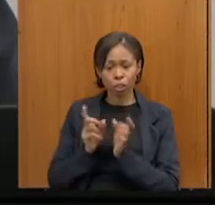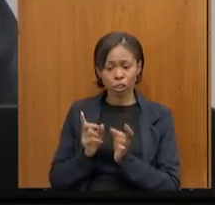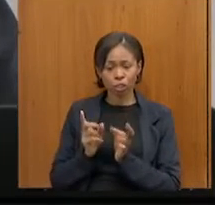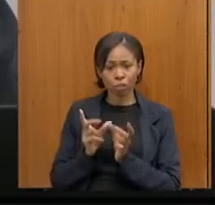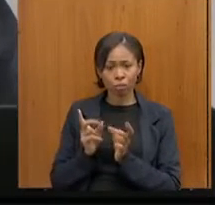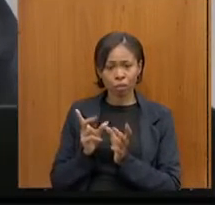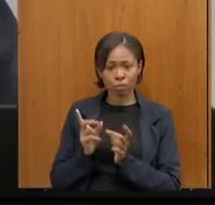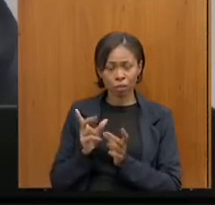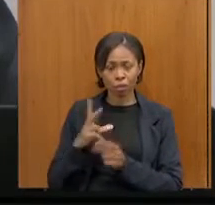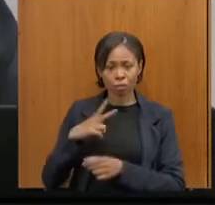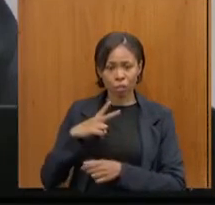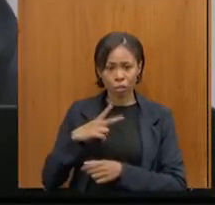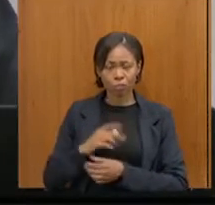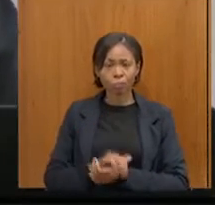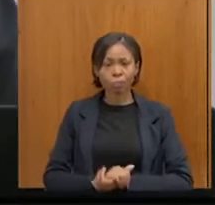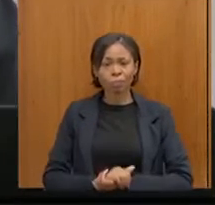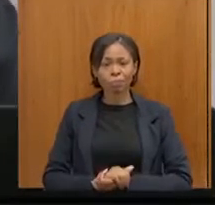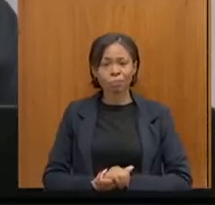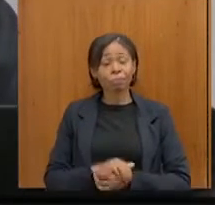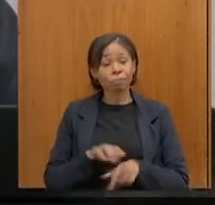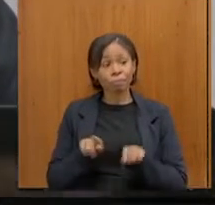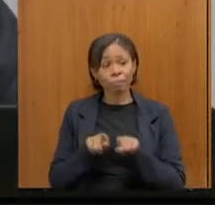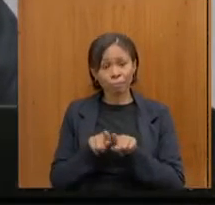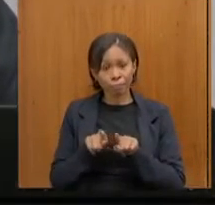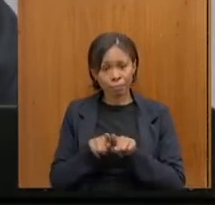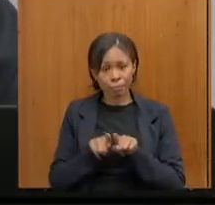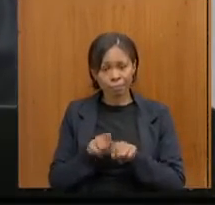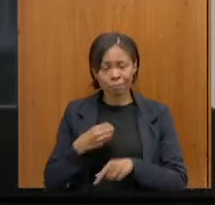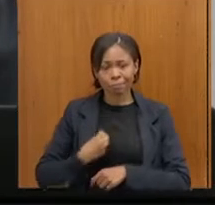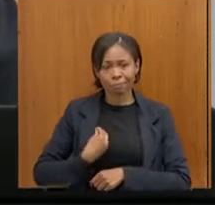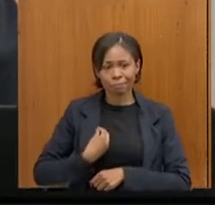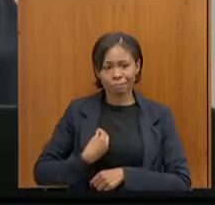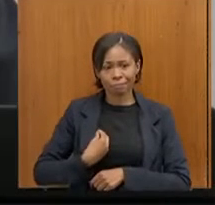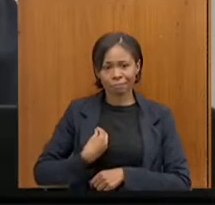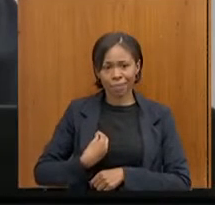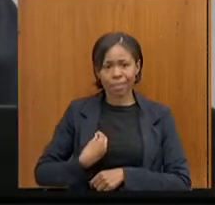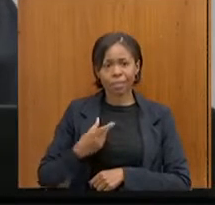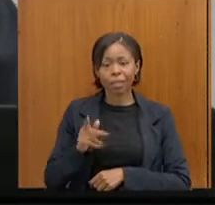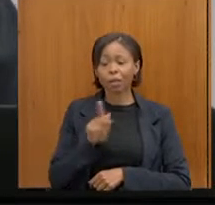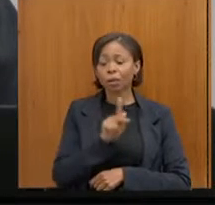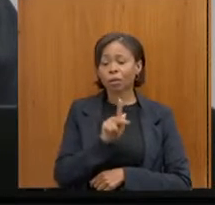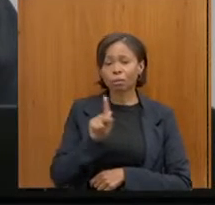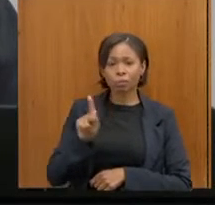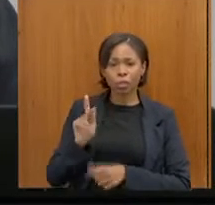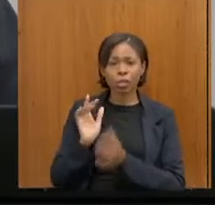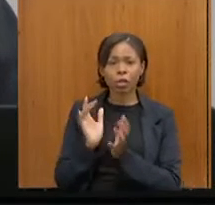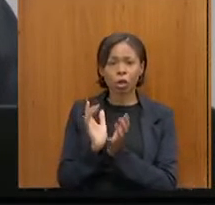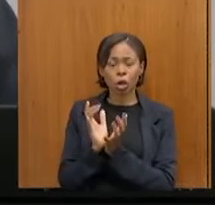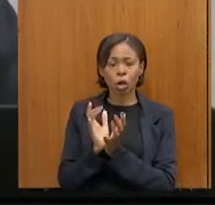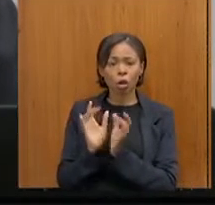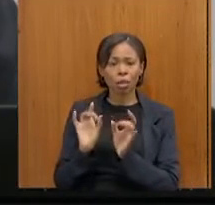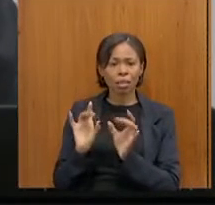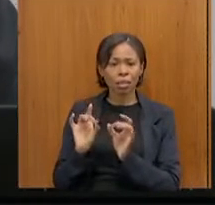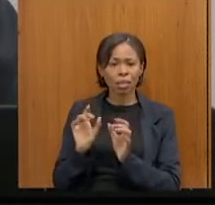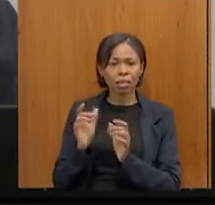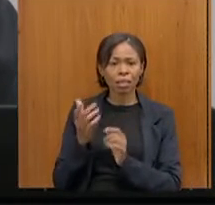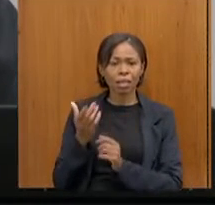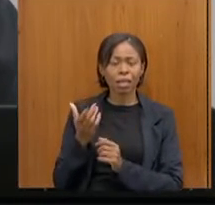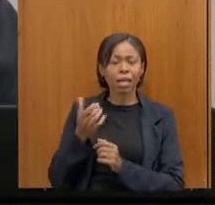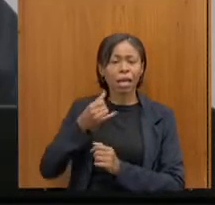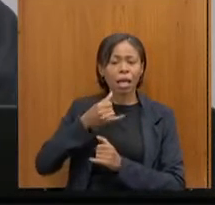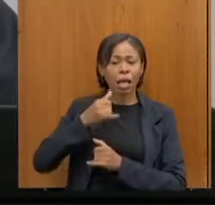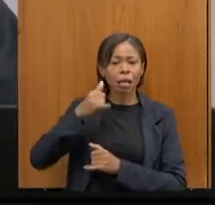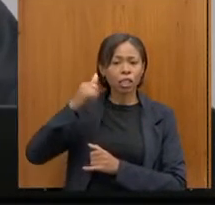taca também aqui a presença é do nosso presidente da Comissão extraordinária de das energias renováveis